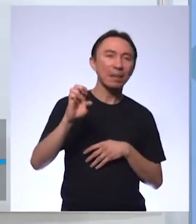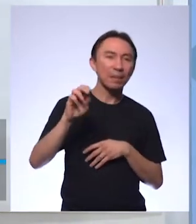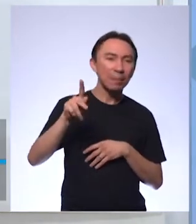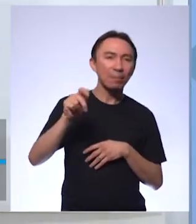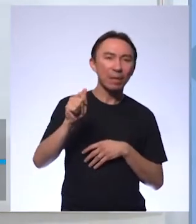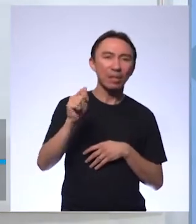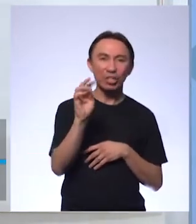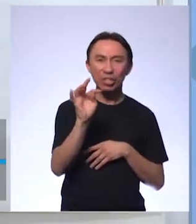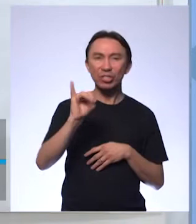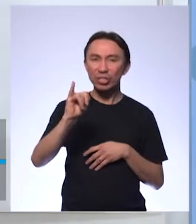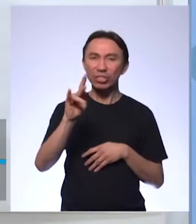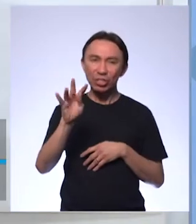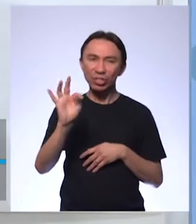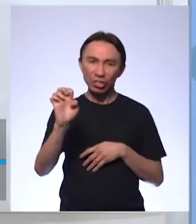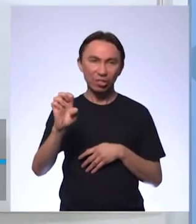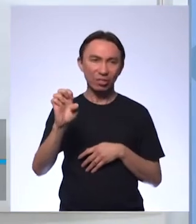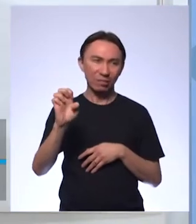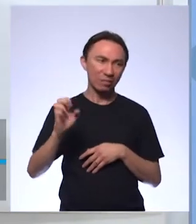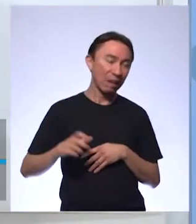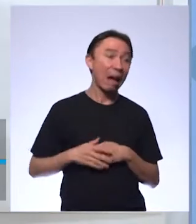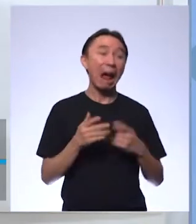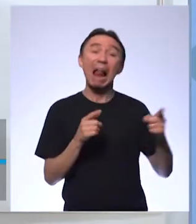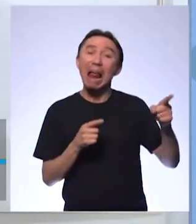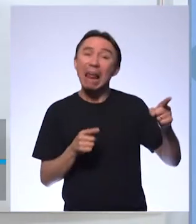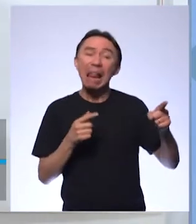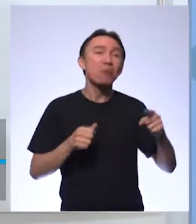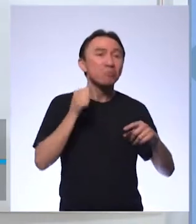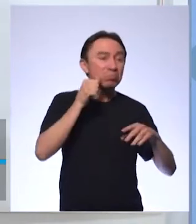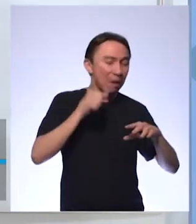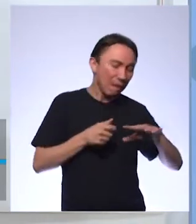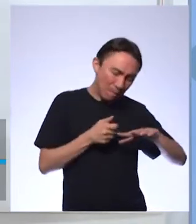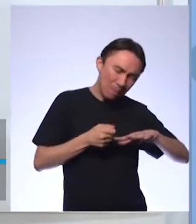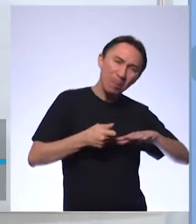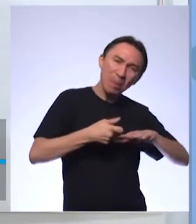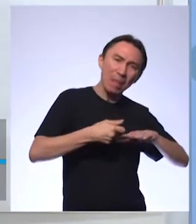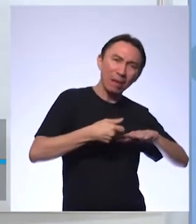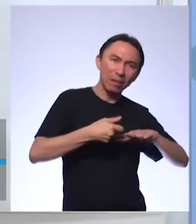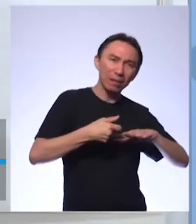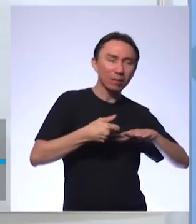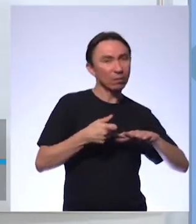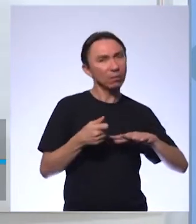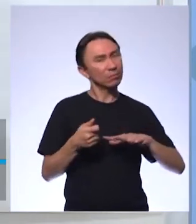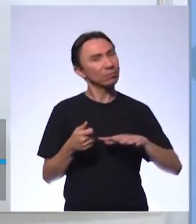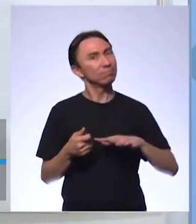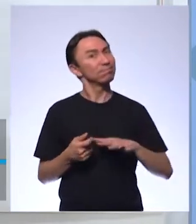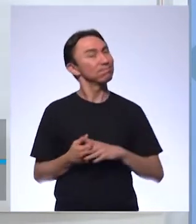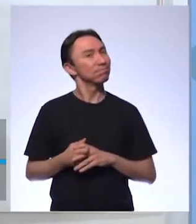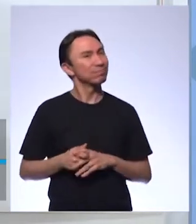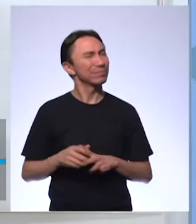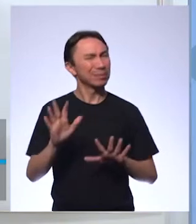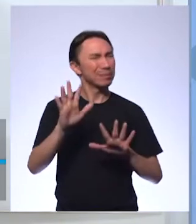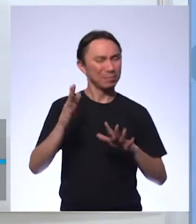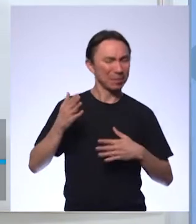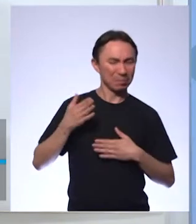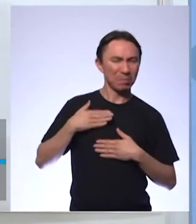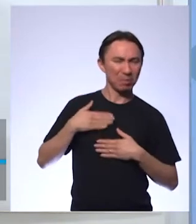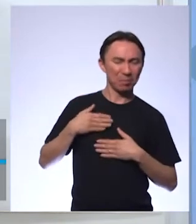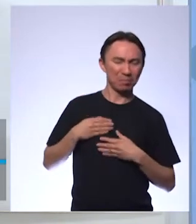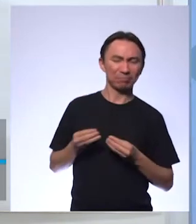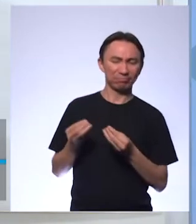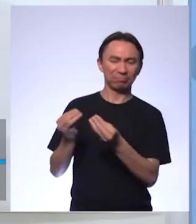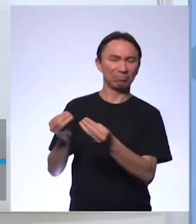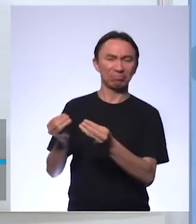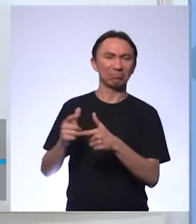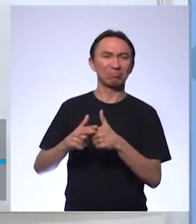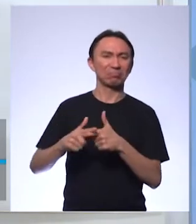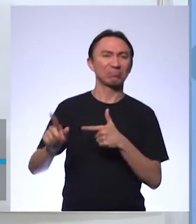usa o forninho, beleza, mas na dúvida, é bom você ter o seu material. Você leva e fala, olha, faz com o meu. Né? Não tem